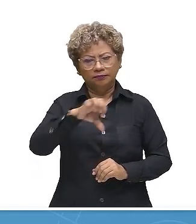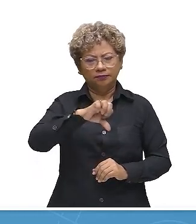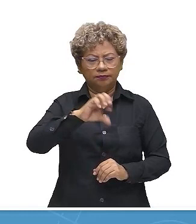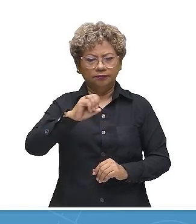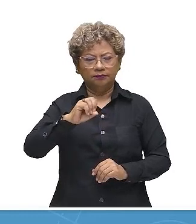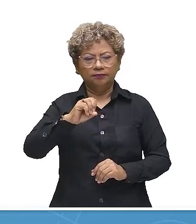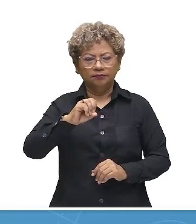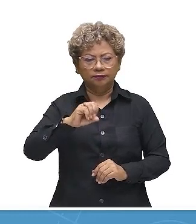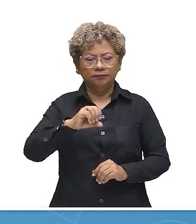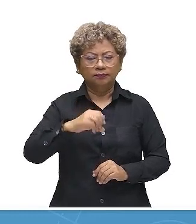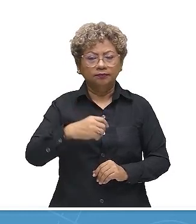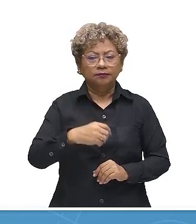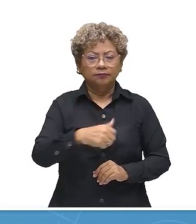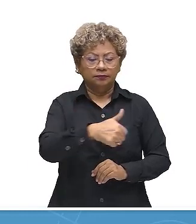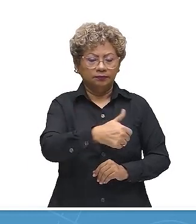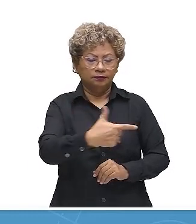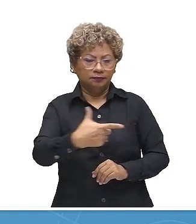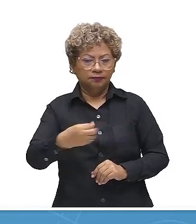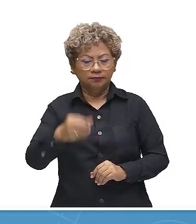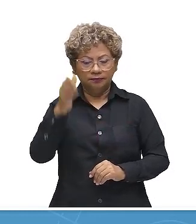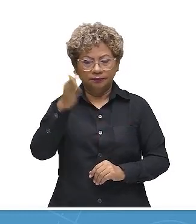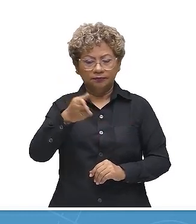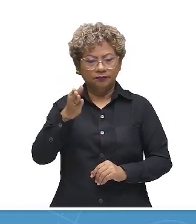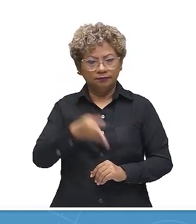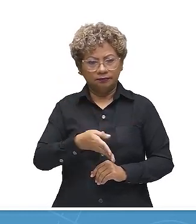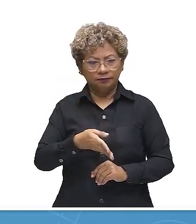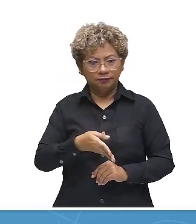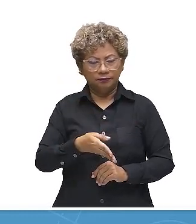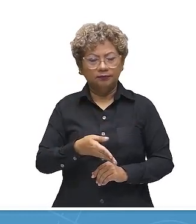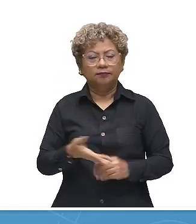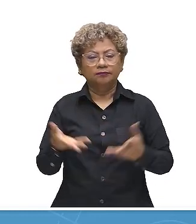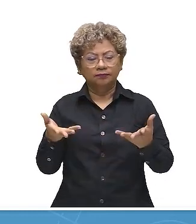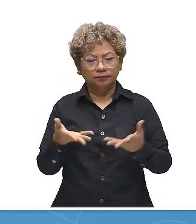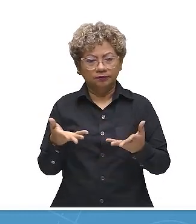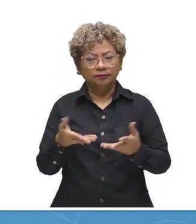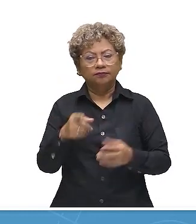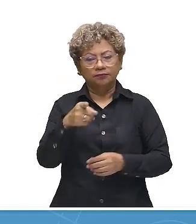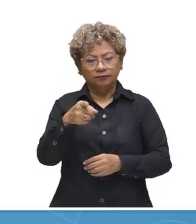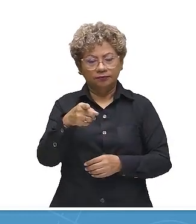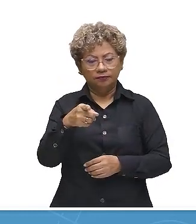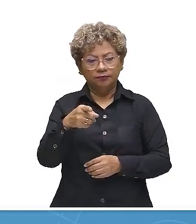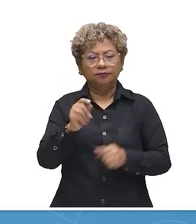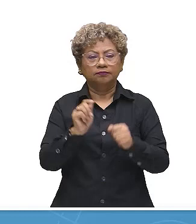de cima com o 0 de baixo, aí você teria aqui